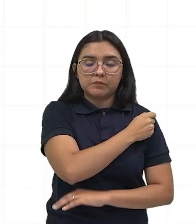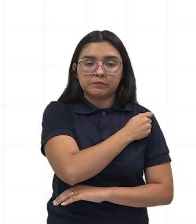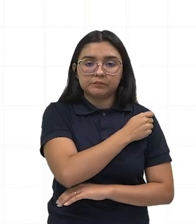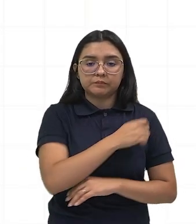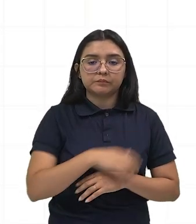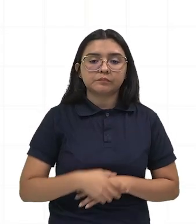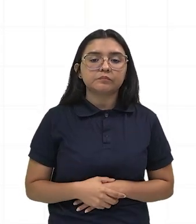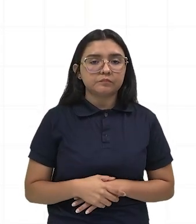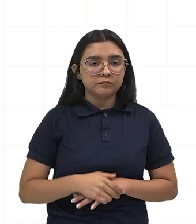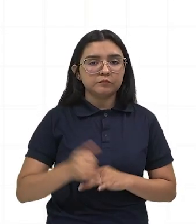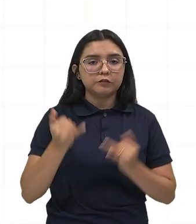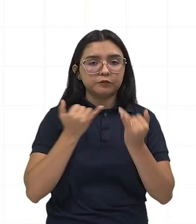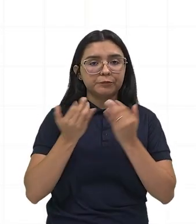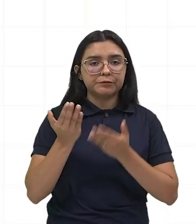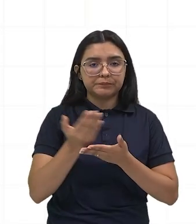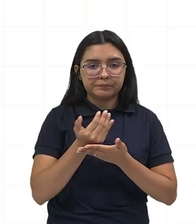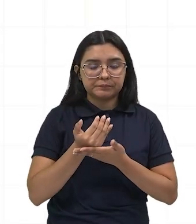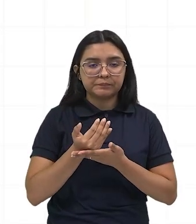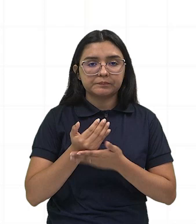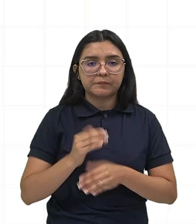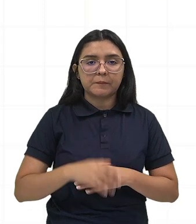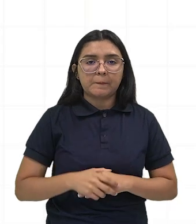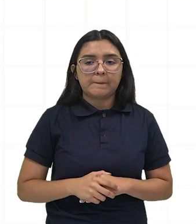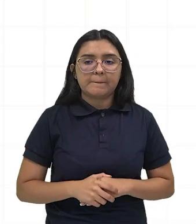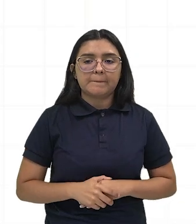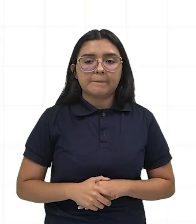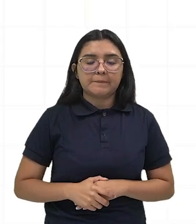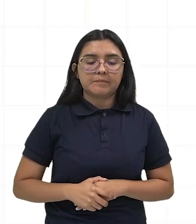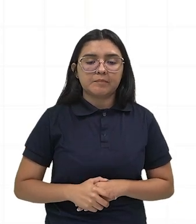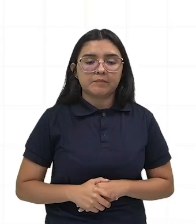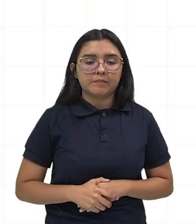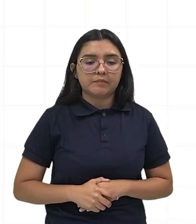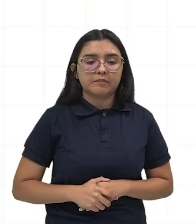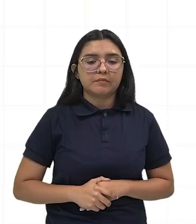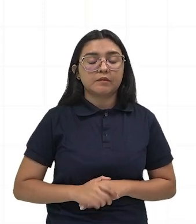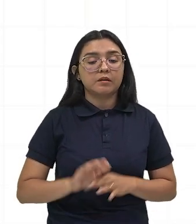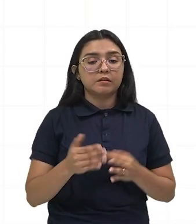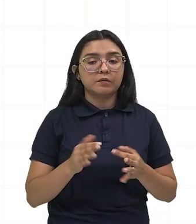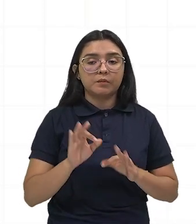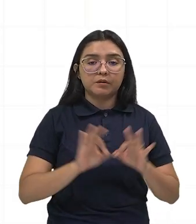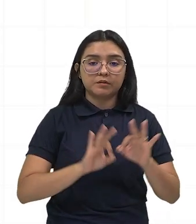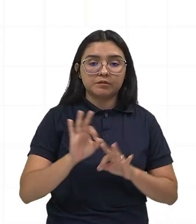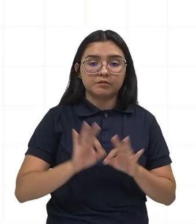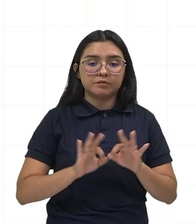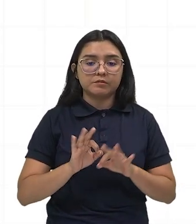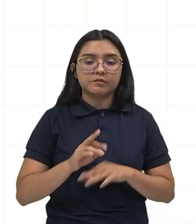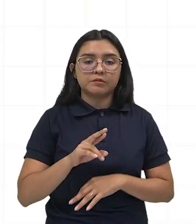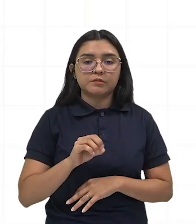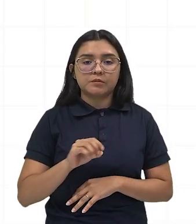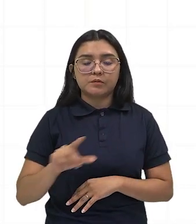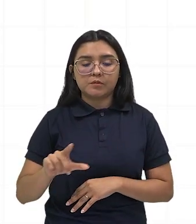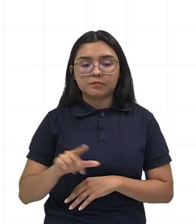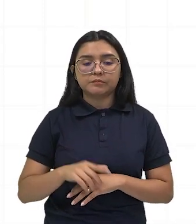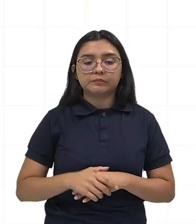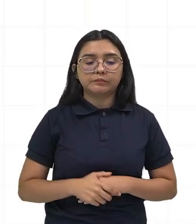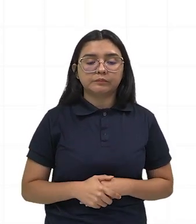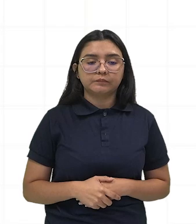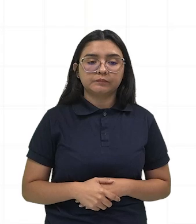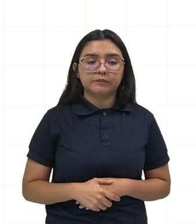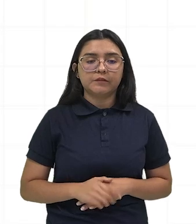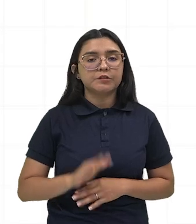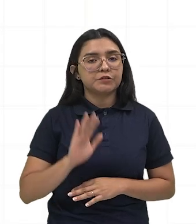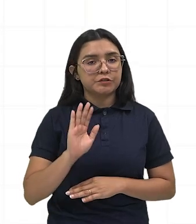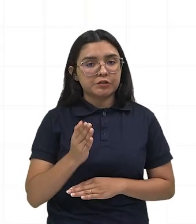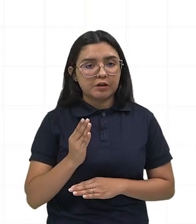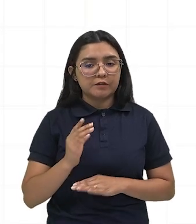anos. Foi coletado esses dados aí. Então, organizando, né, em rol, faz o rol. Nós